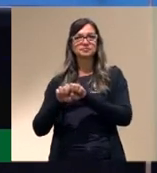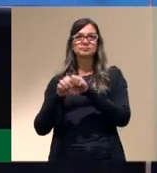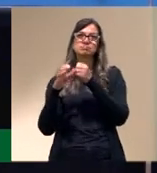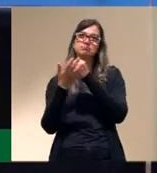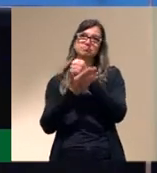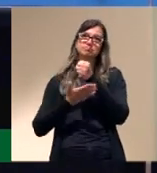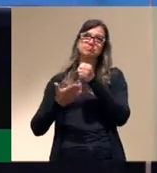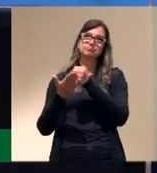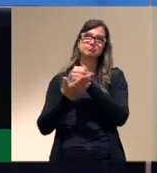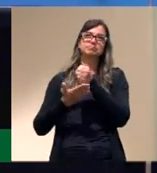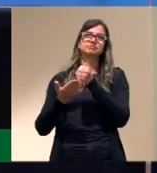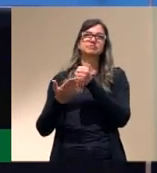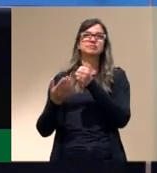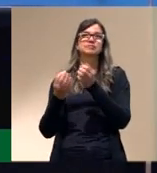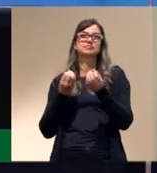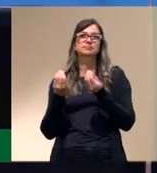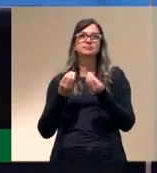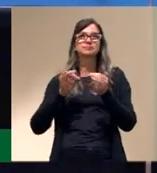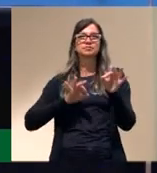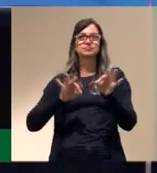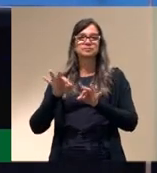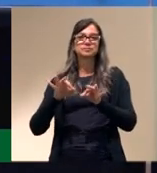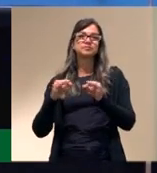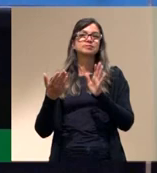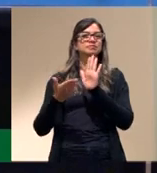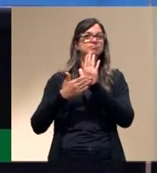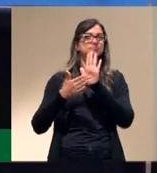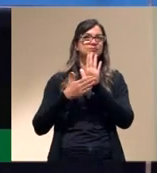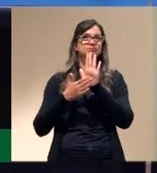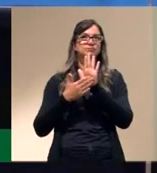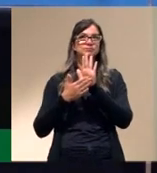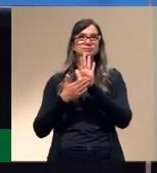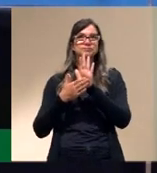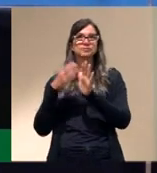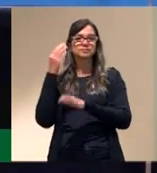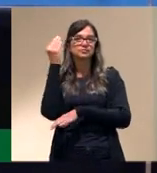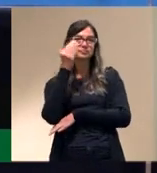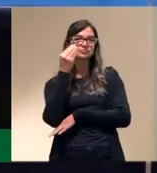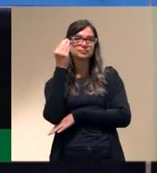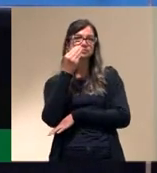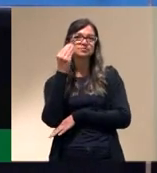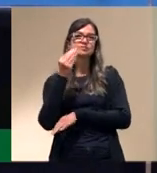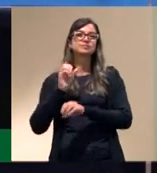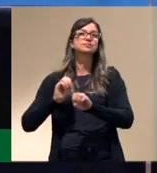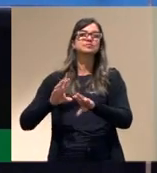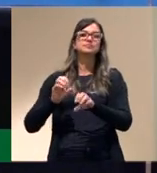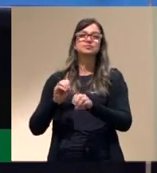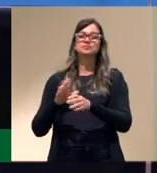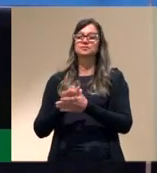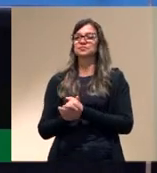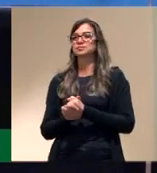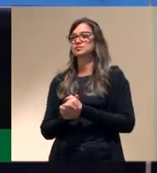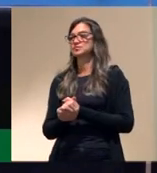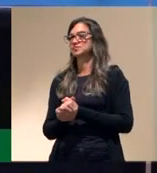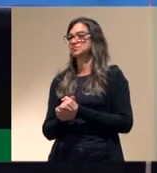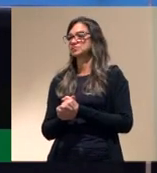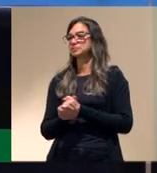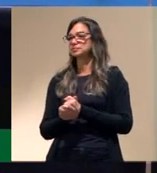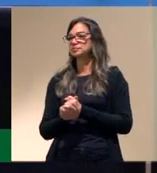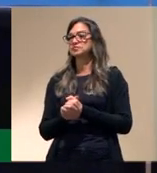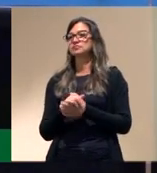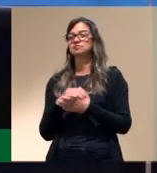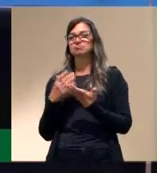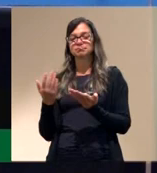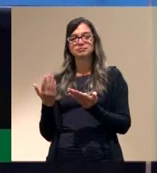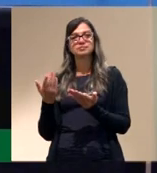de como organizar o proposto. Falar experiência educativa ficaria no vazio, né? Nós já corremos